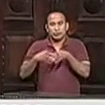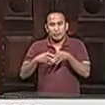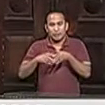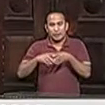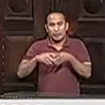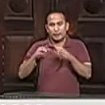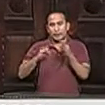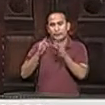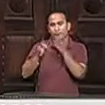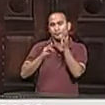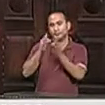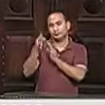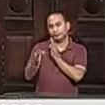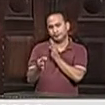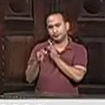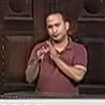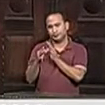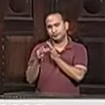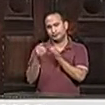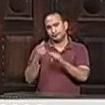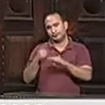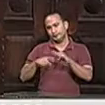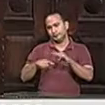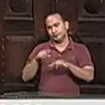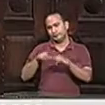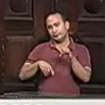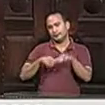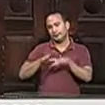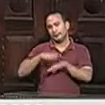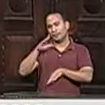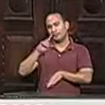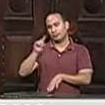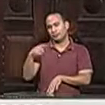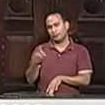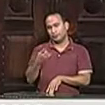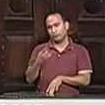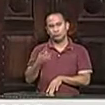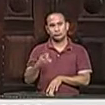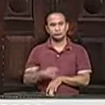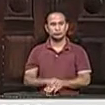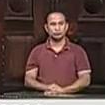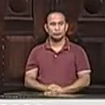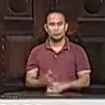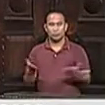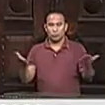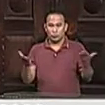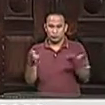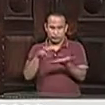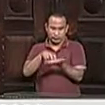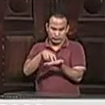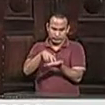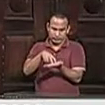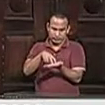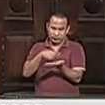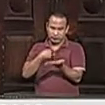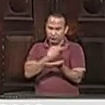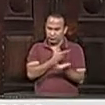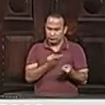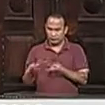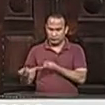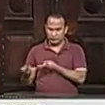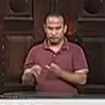tratamento nesses equipamentos mais de 1.000 pessoas. Hoje pela manhã eu